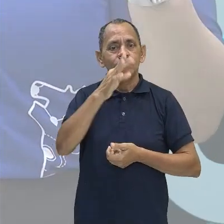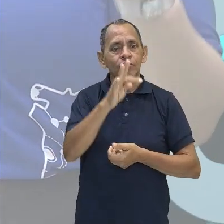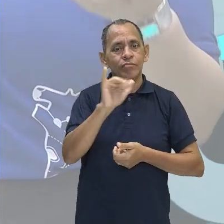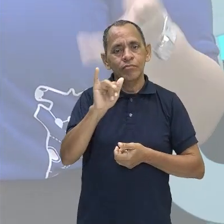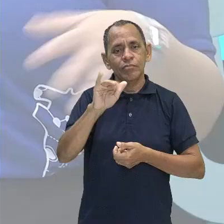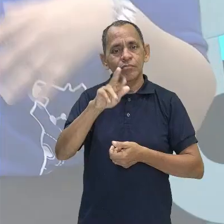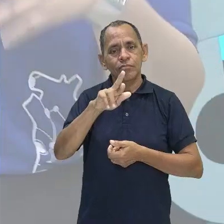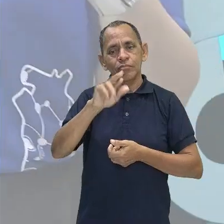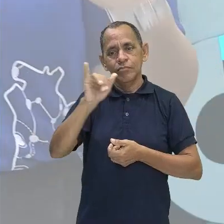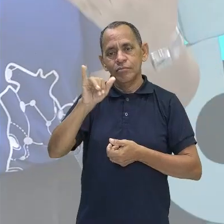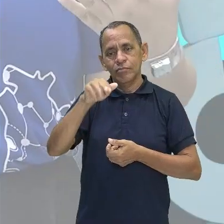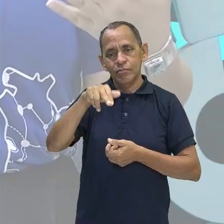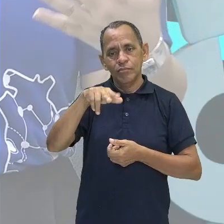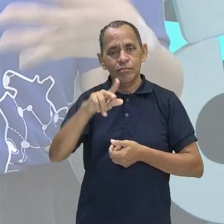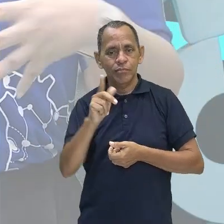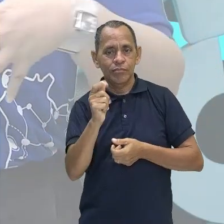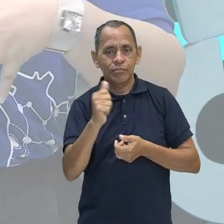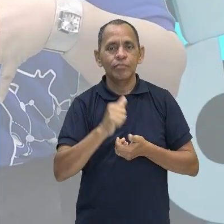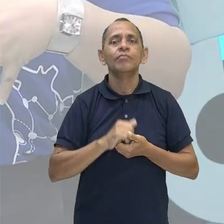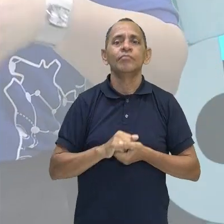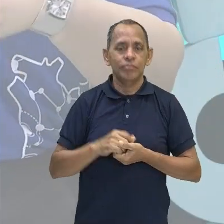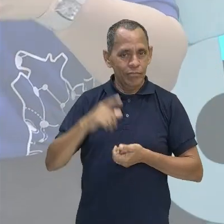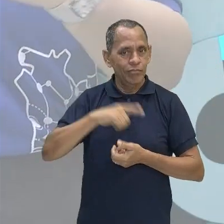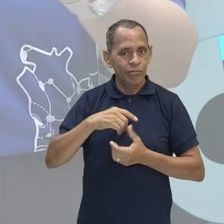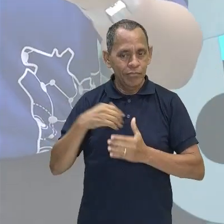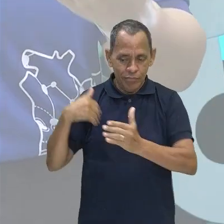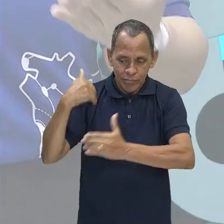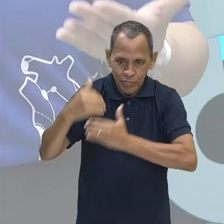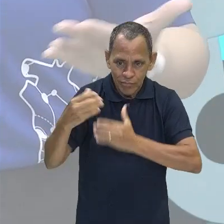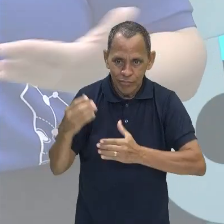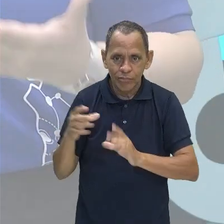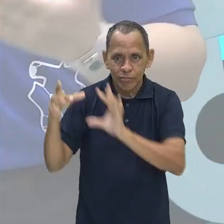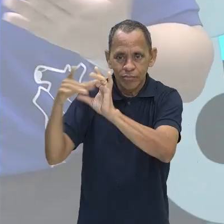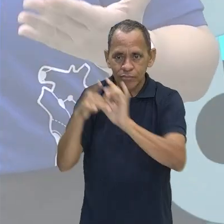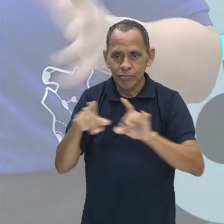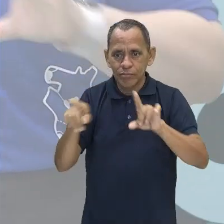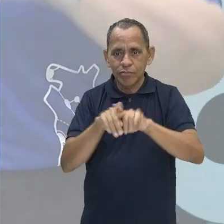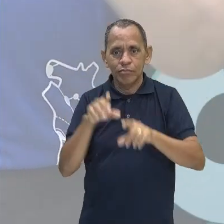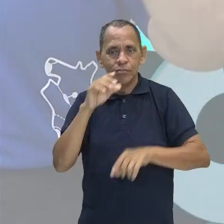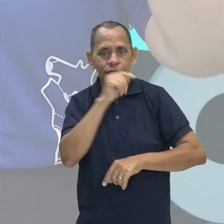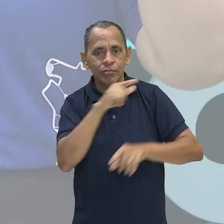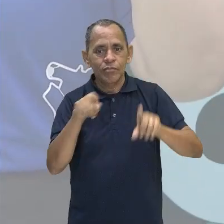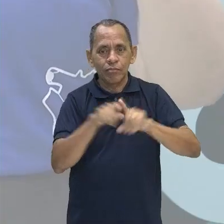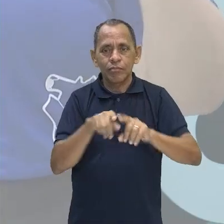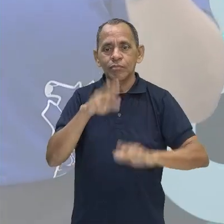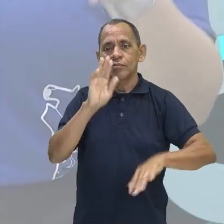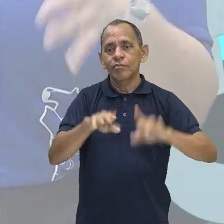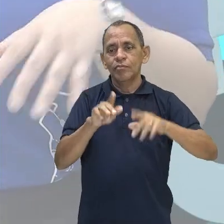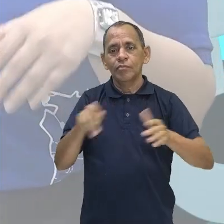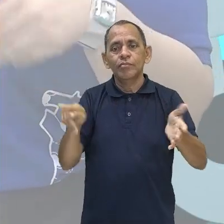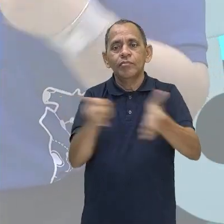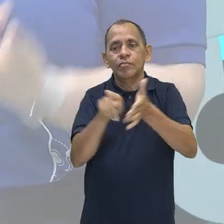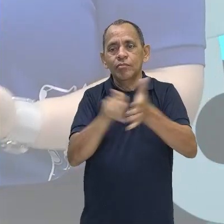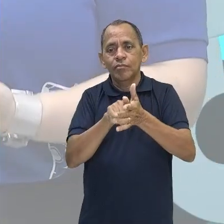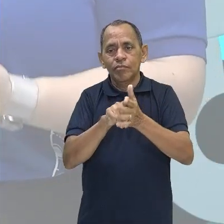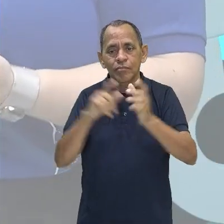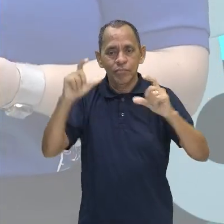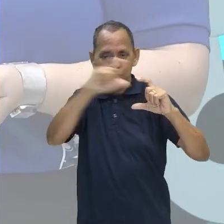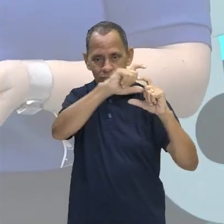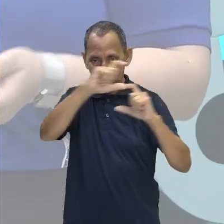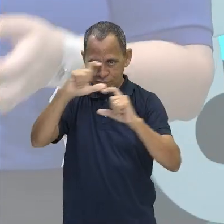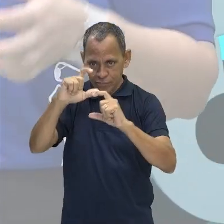processo de contextualização que é rápido, porque muitas das vezes, na maioria das vezes, é o próprio desenho que me apresenta